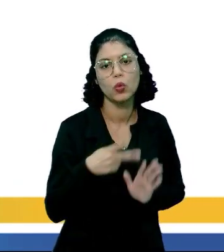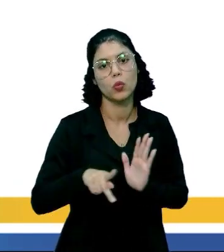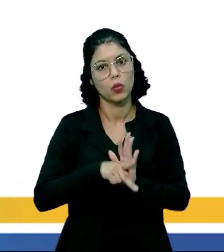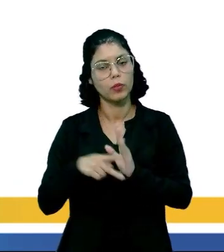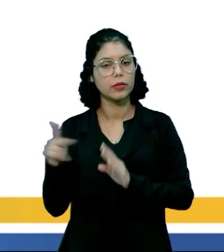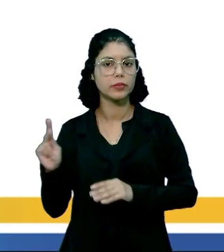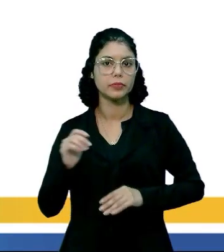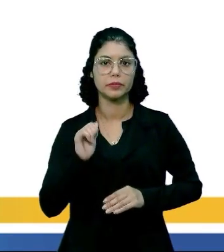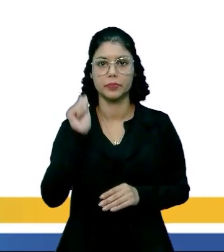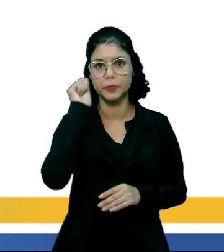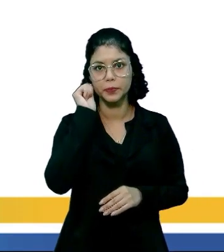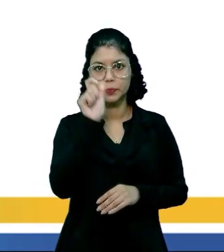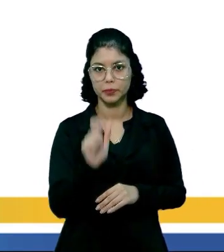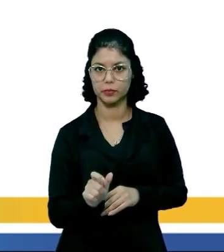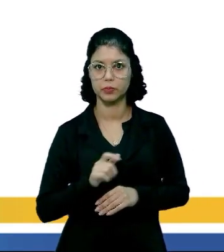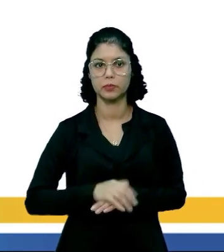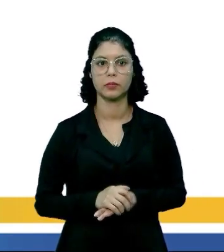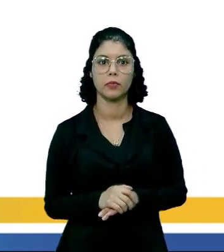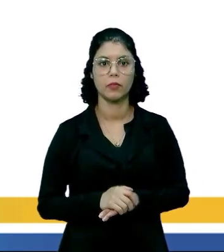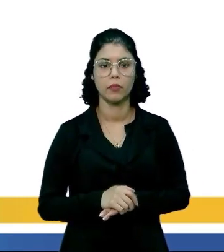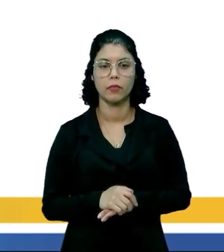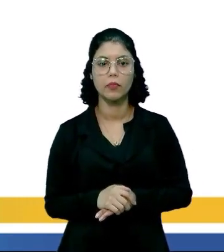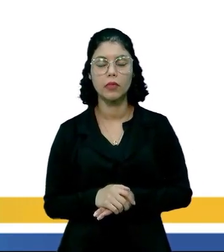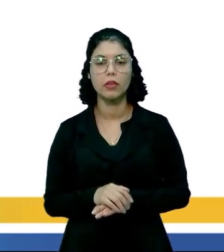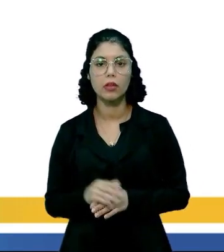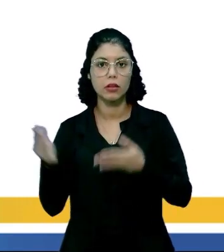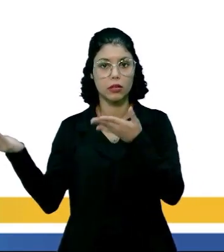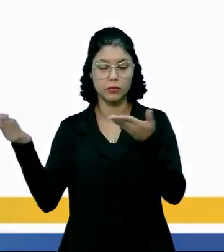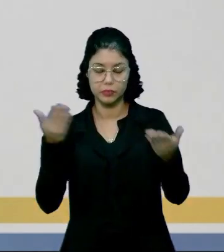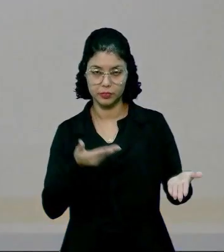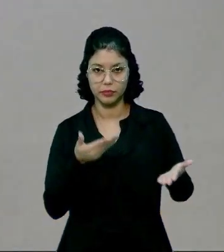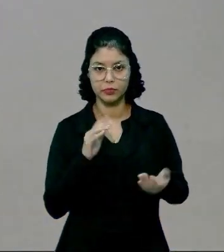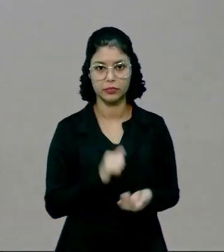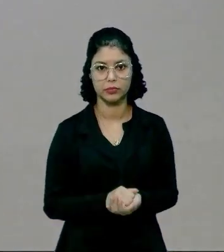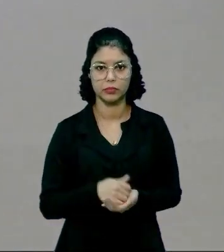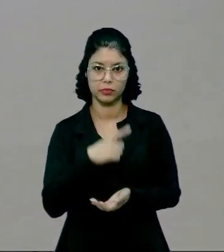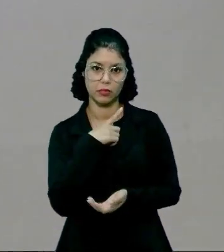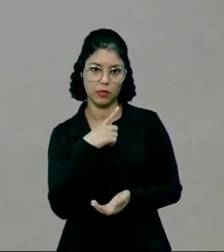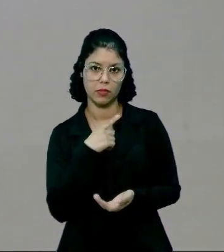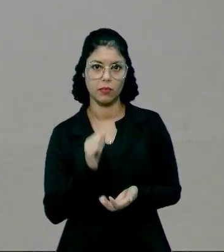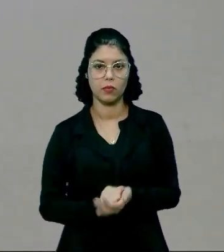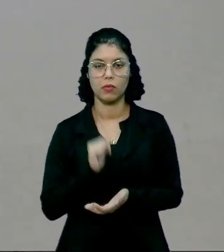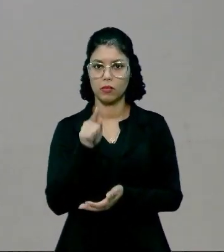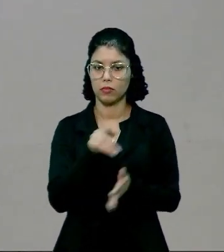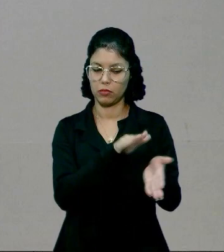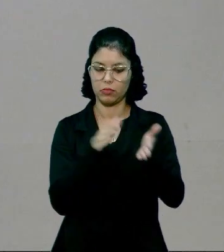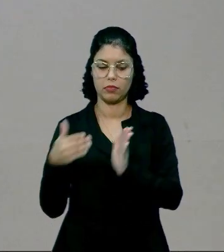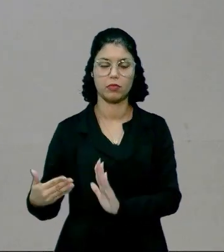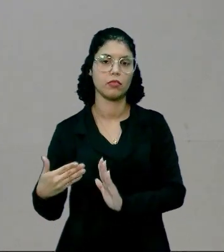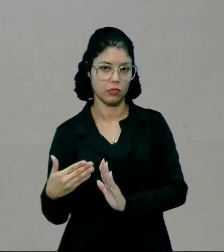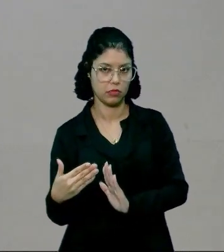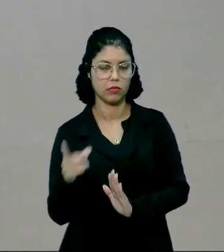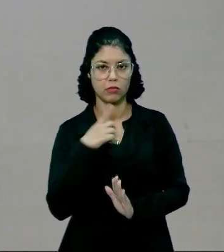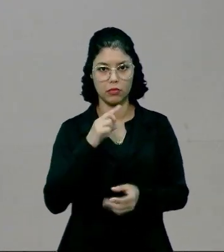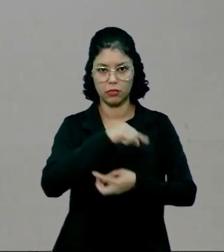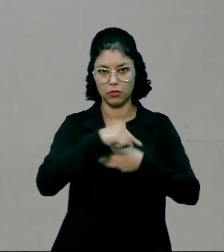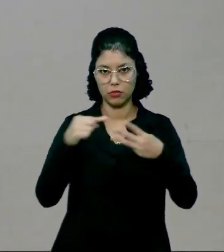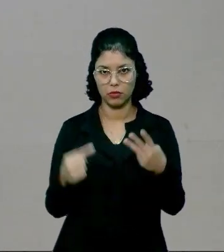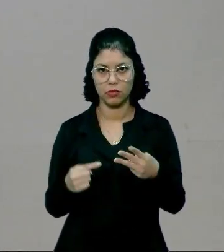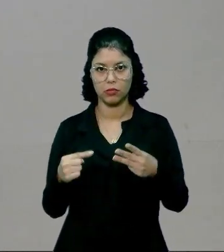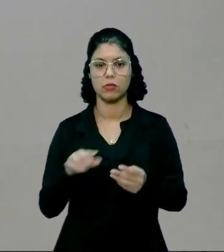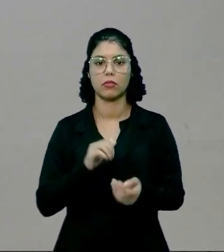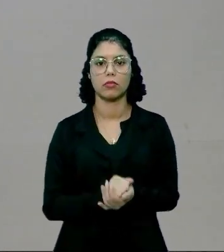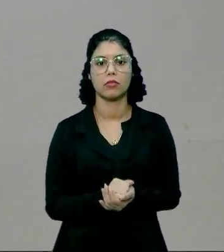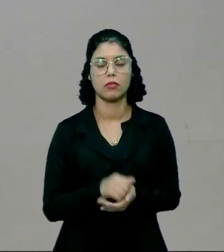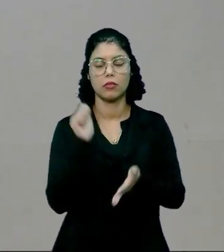do autor, tá? Então, trouxe aí, a gente tem, nessa fase aqui, a gente tem 3